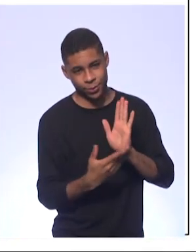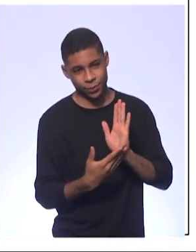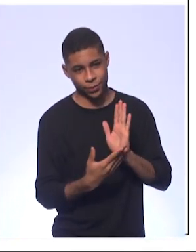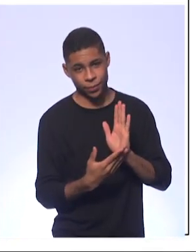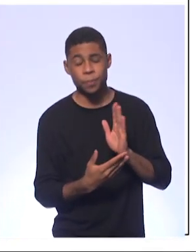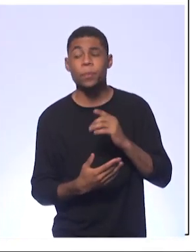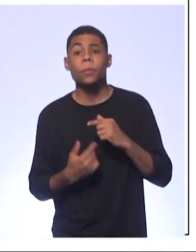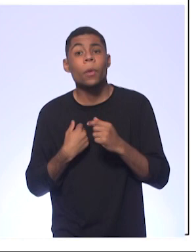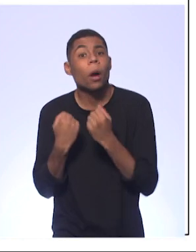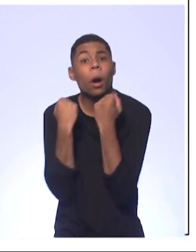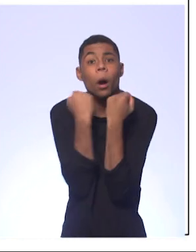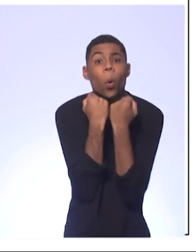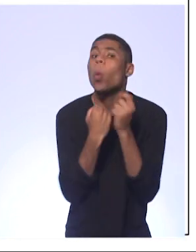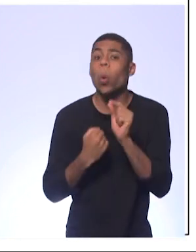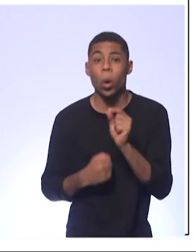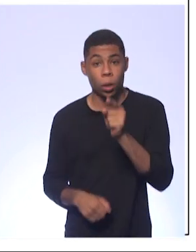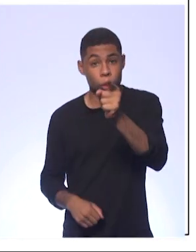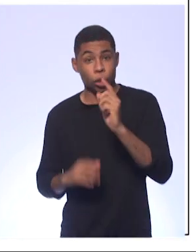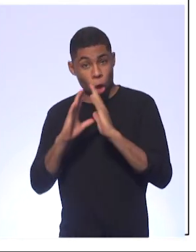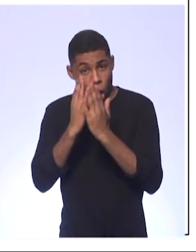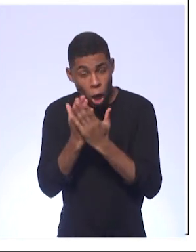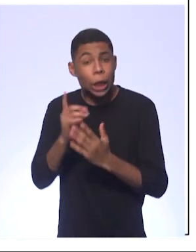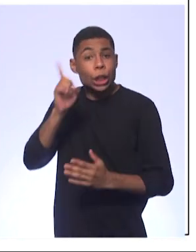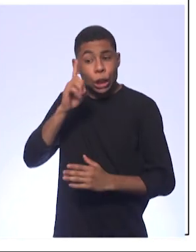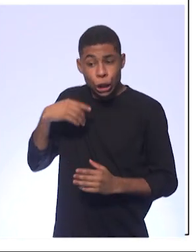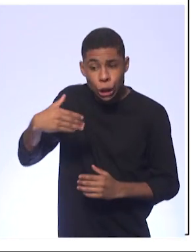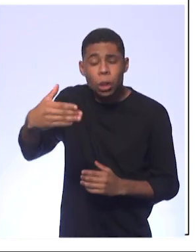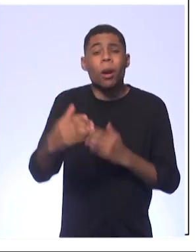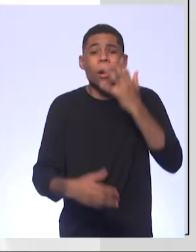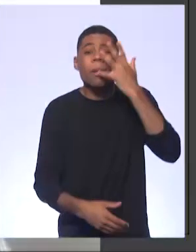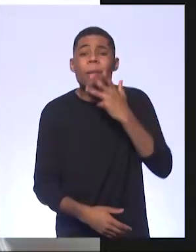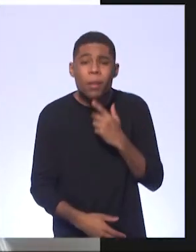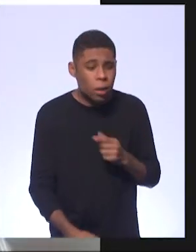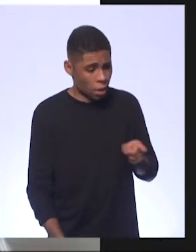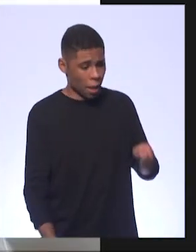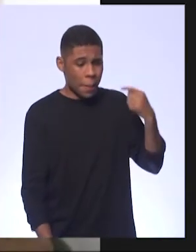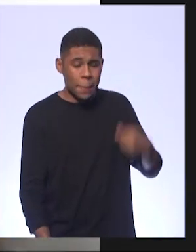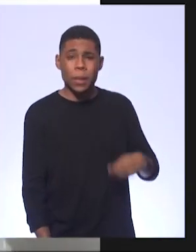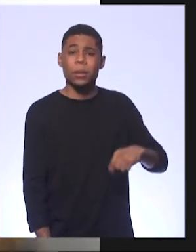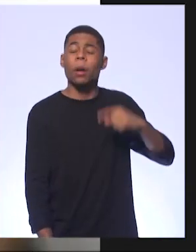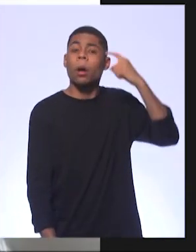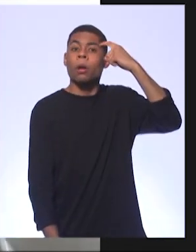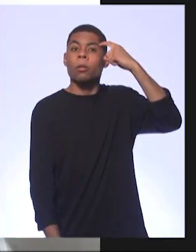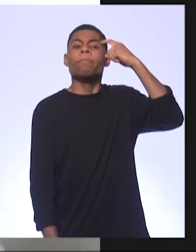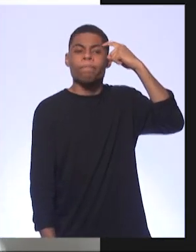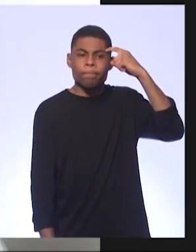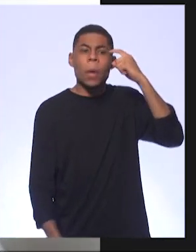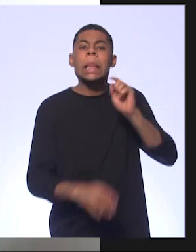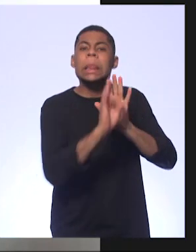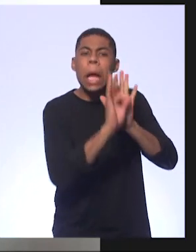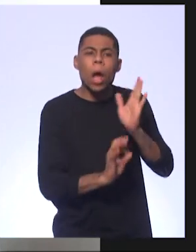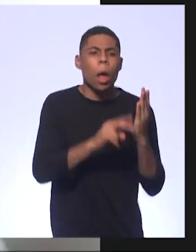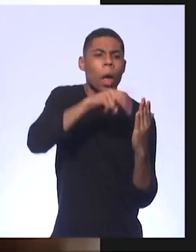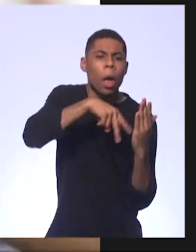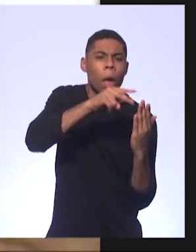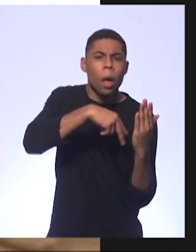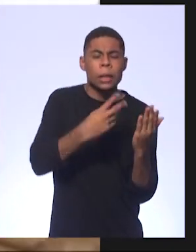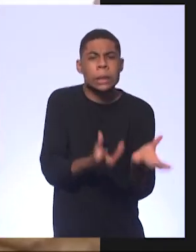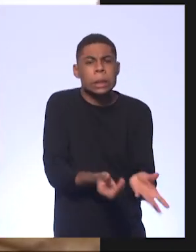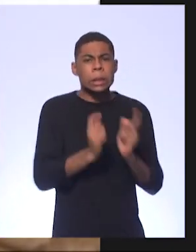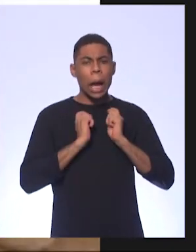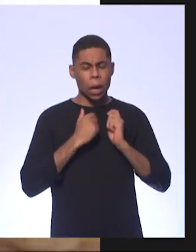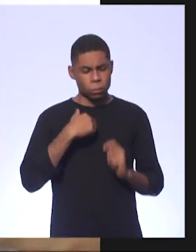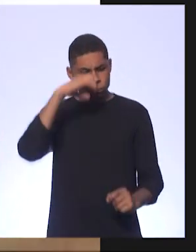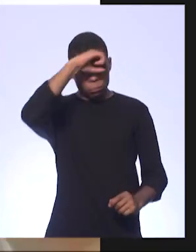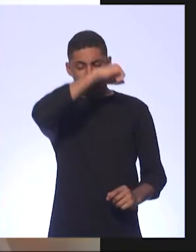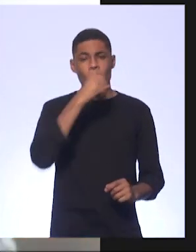na rotina da escola, a criança tem que ter oportunidade de enfrentar textos nesta